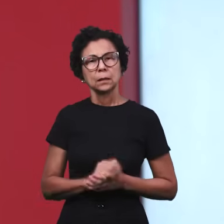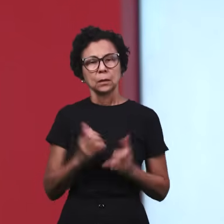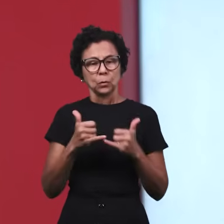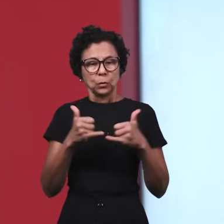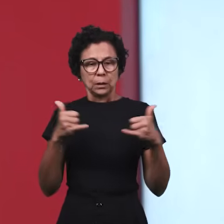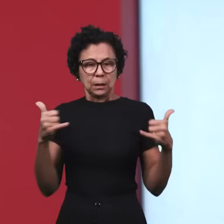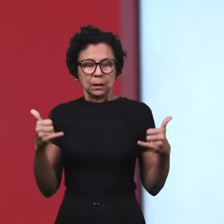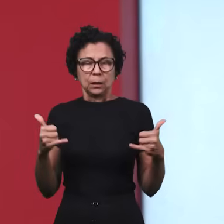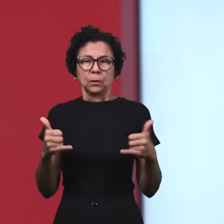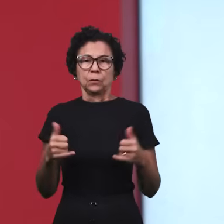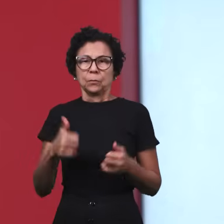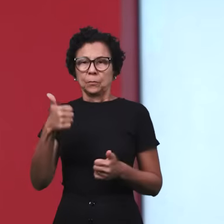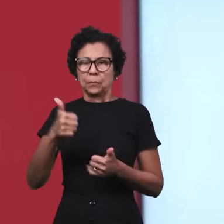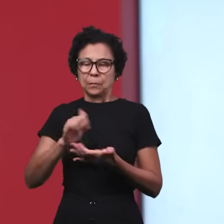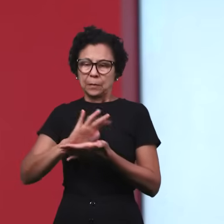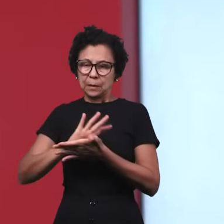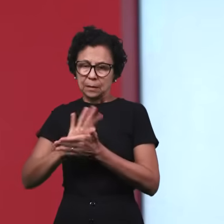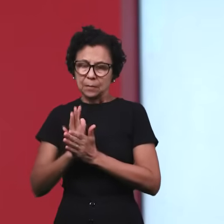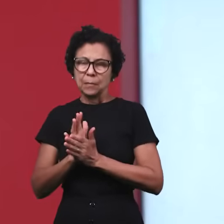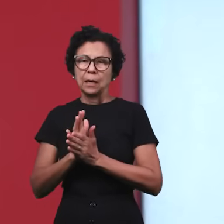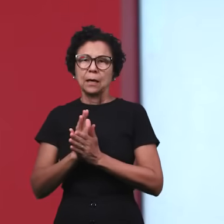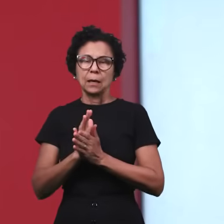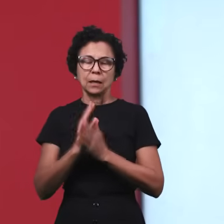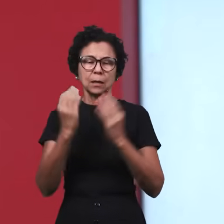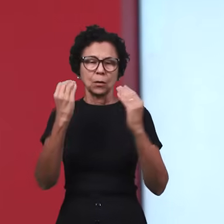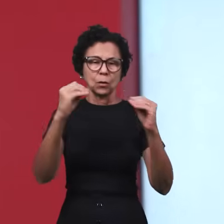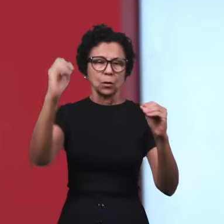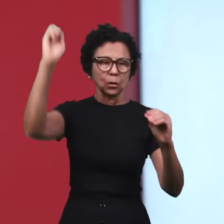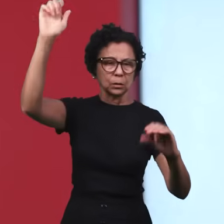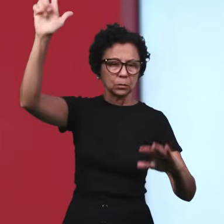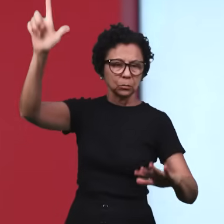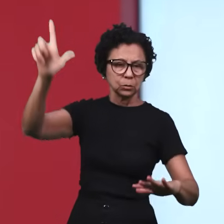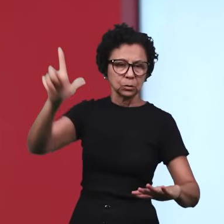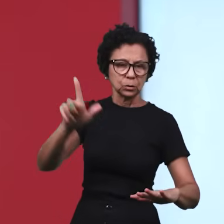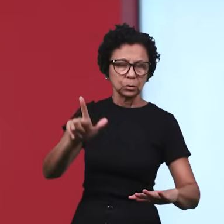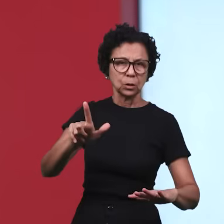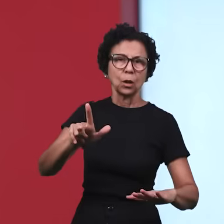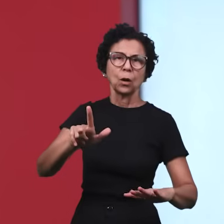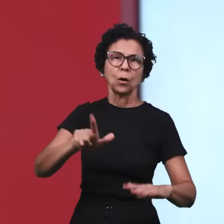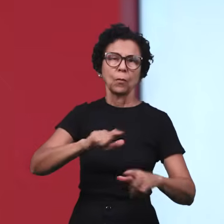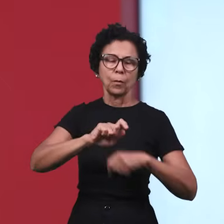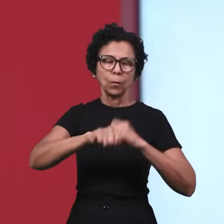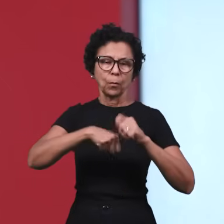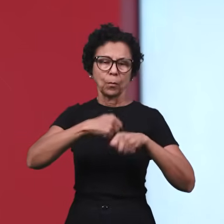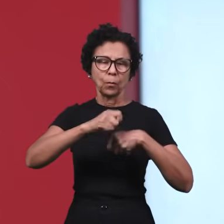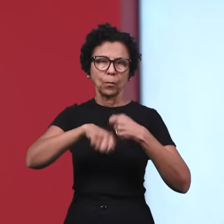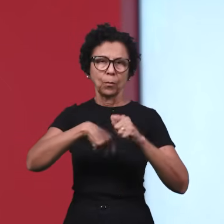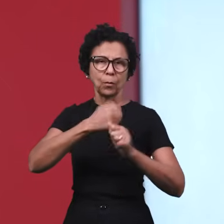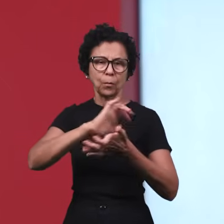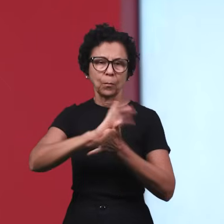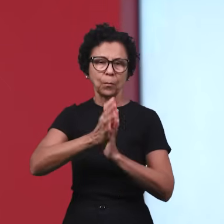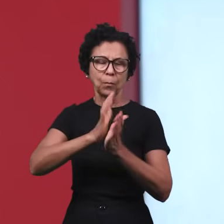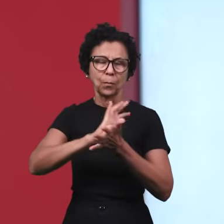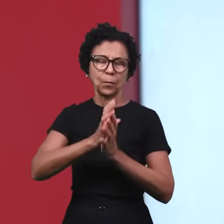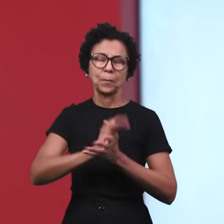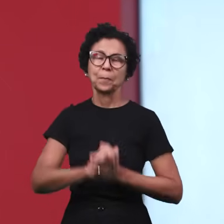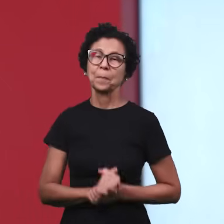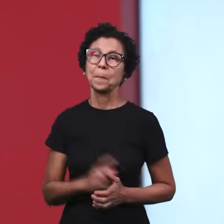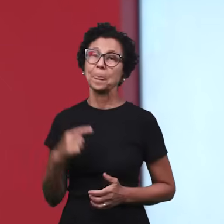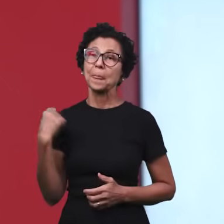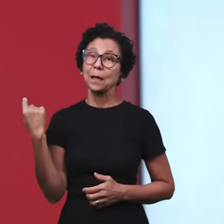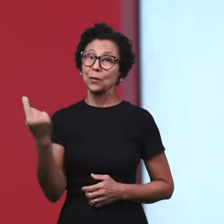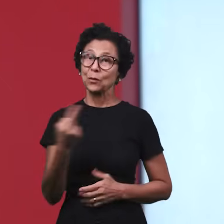né? Esmaga, coloca o sol, tritura. Como servos do Senhor, é o processo que nós passamos. Muitas